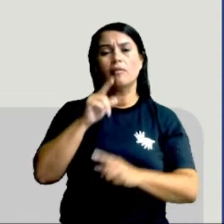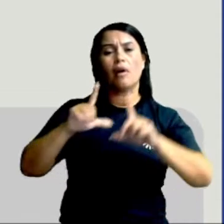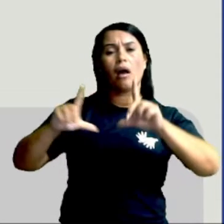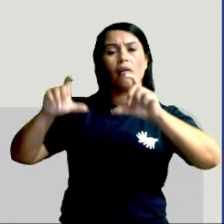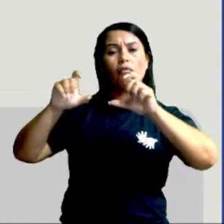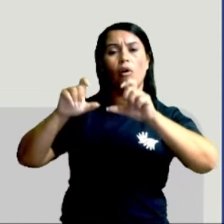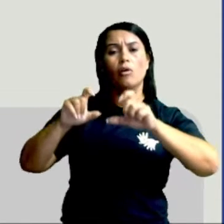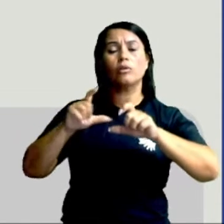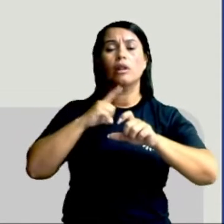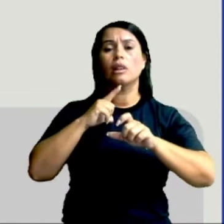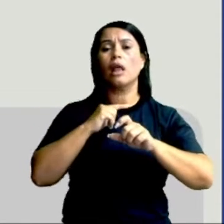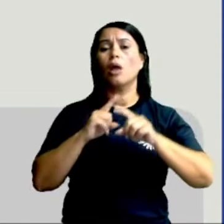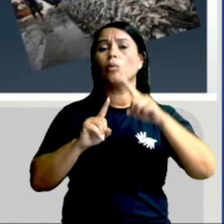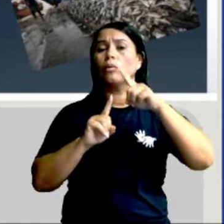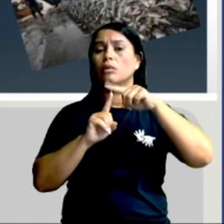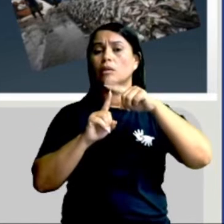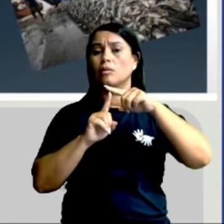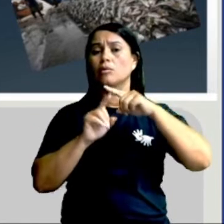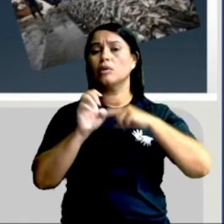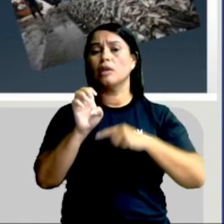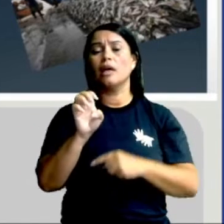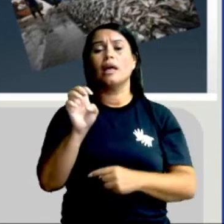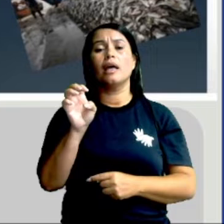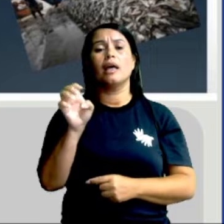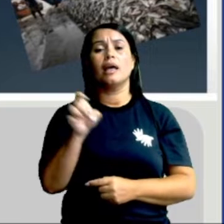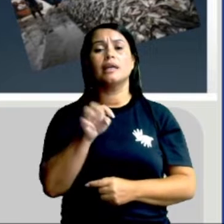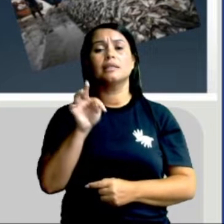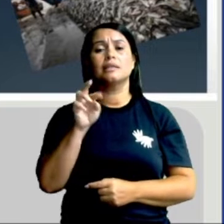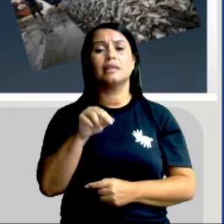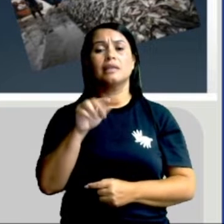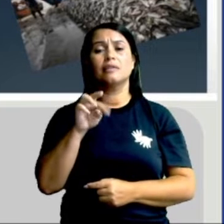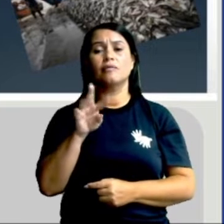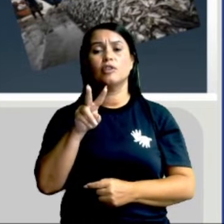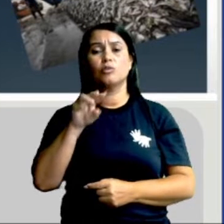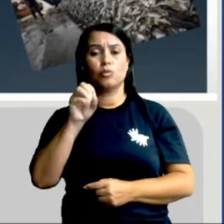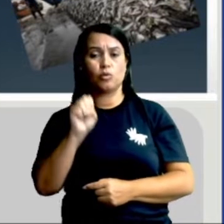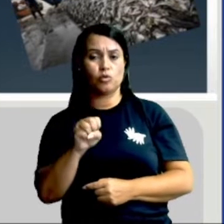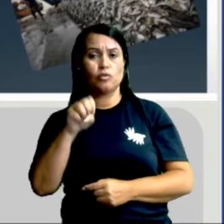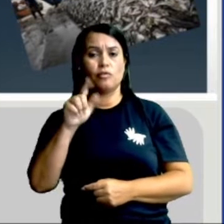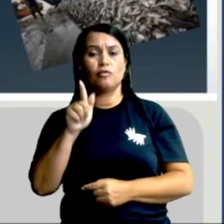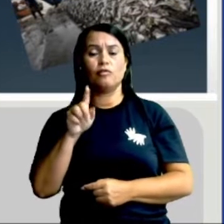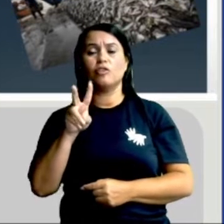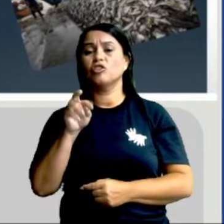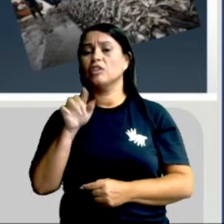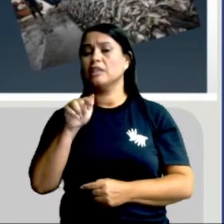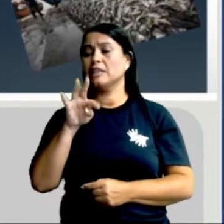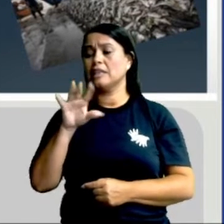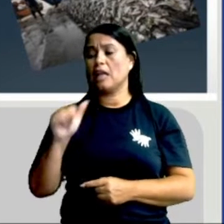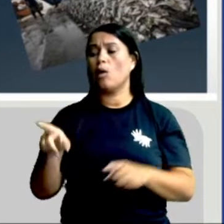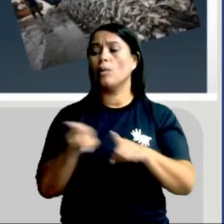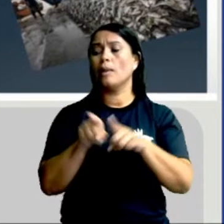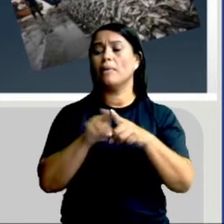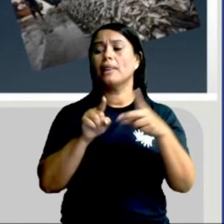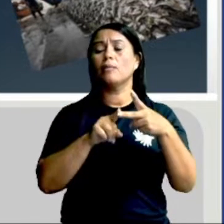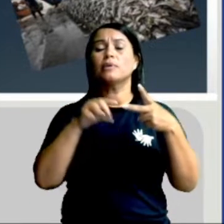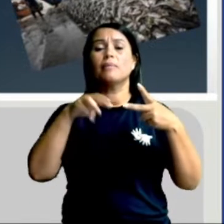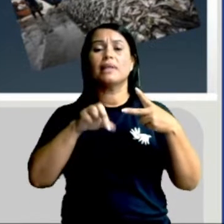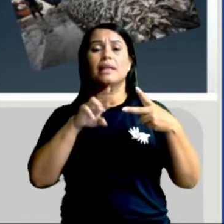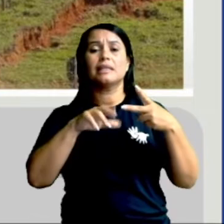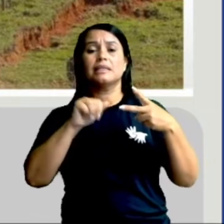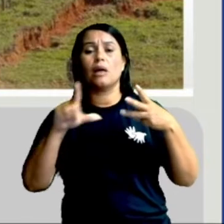extrativismo vegetal. Temos aqui a mineração, a pesca,